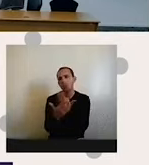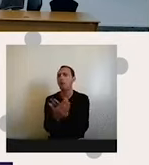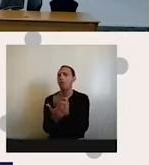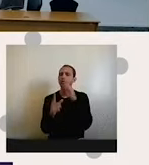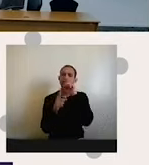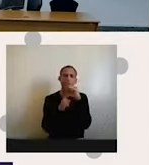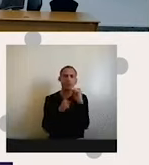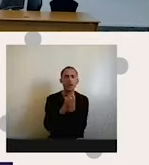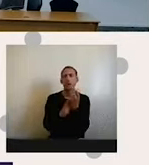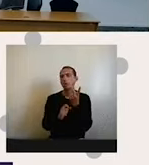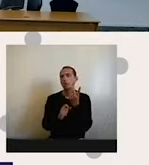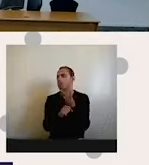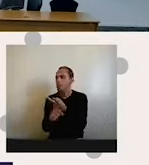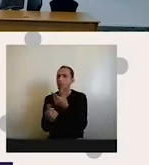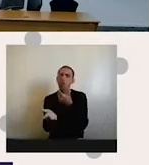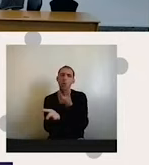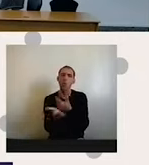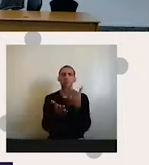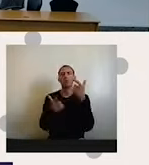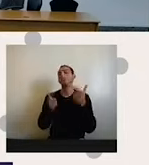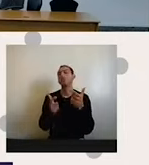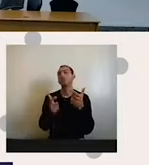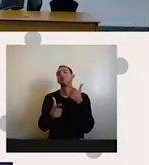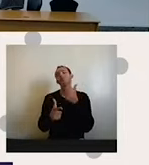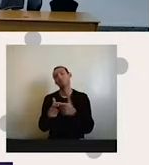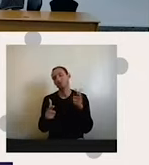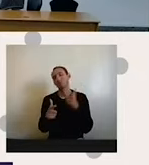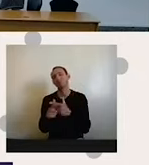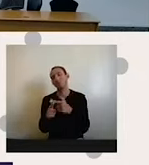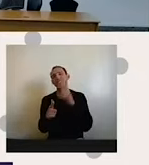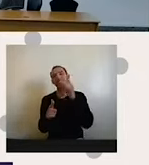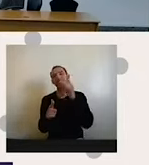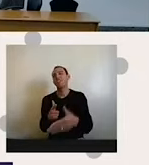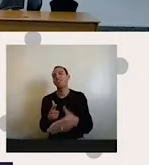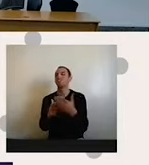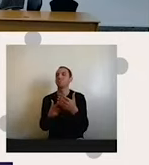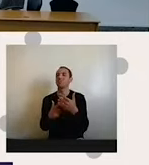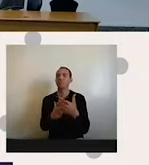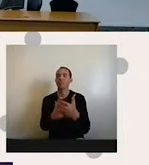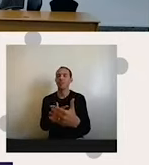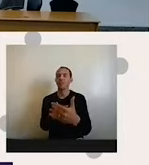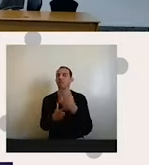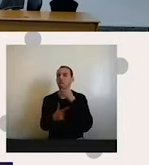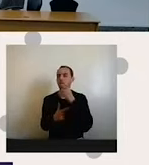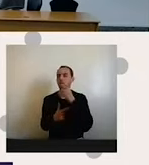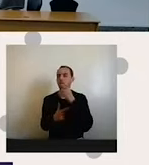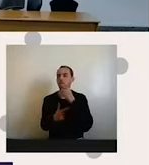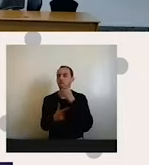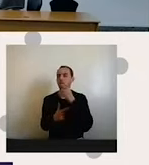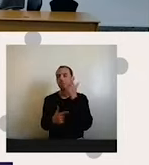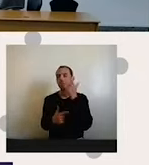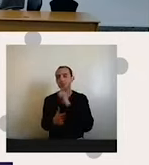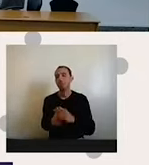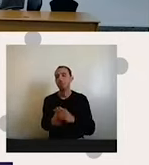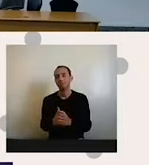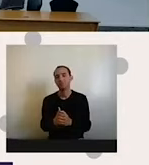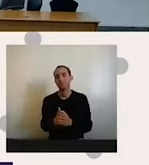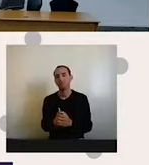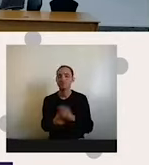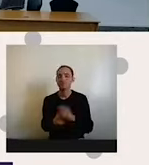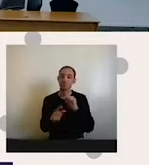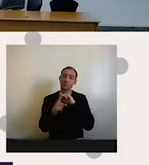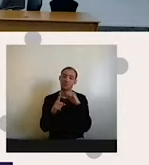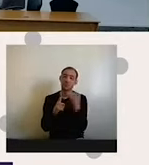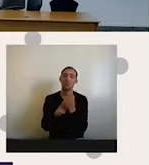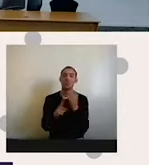já está gritante, a gente consegue diminuir um pouco, pelo menos, a situação. Depois vai ficar situações que são